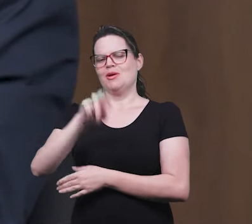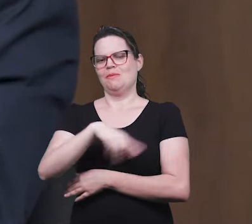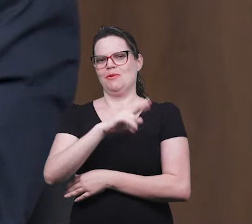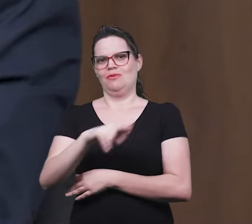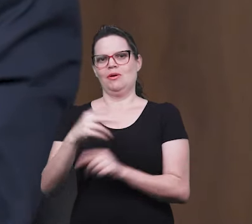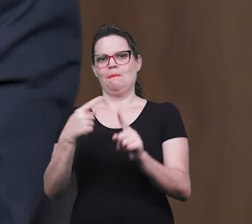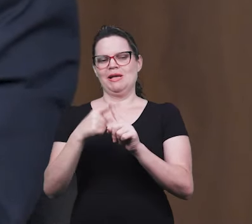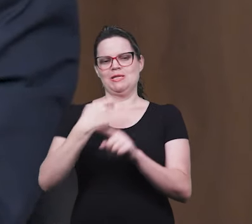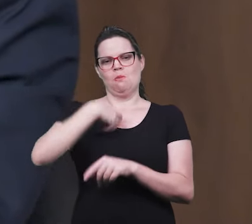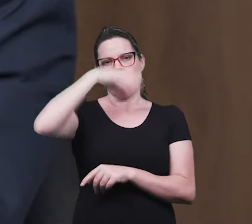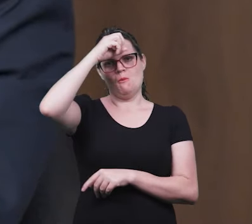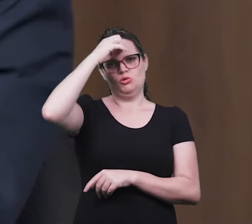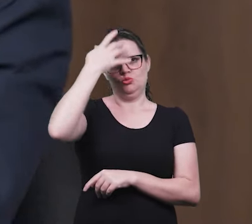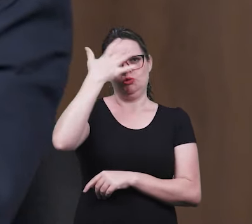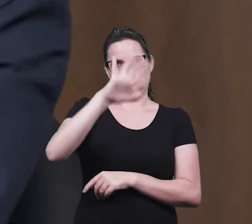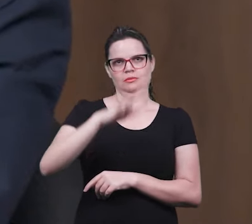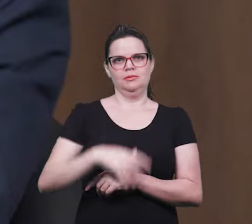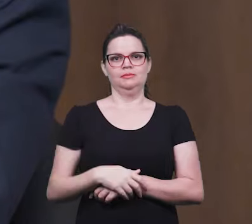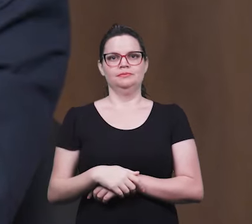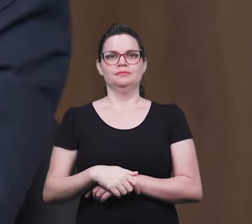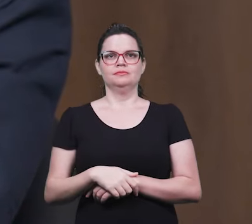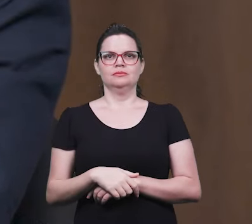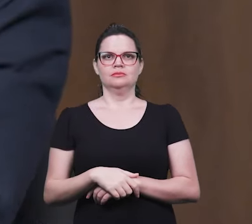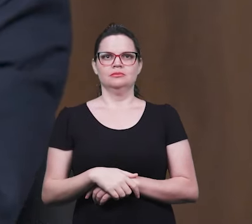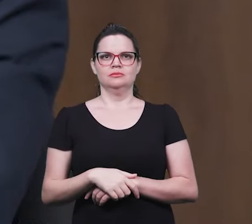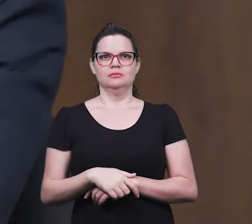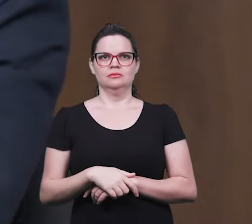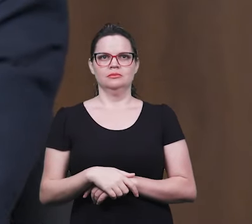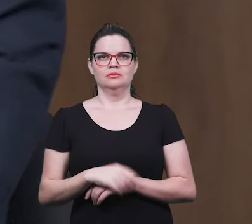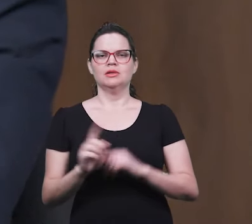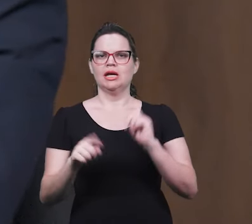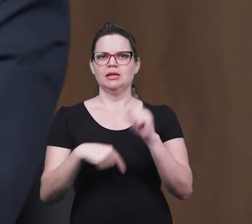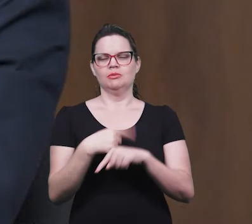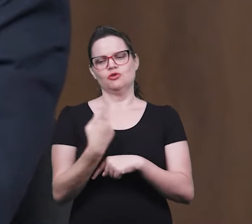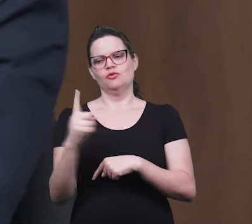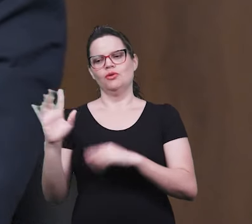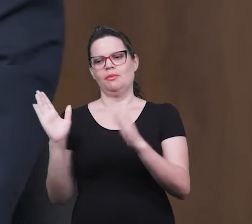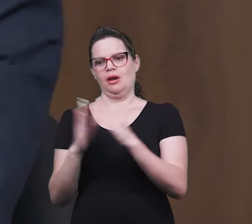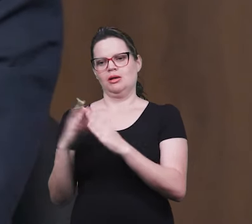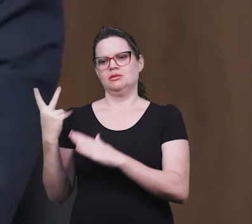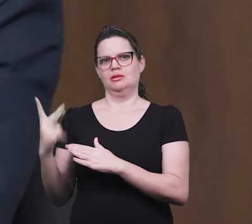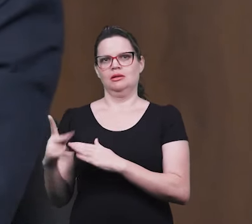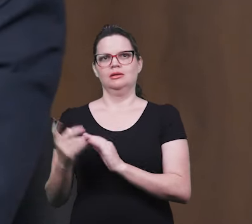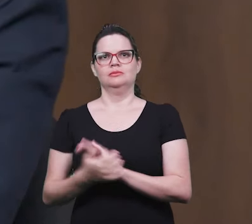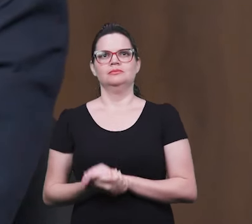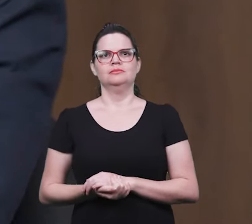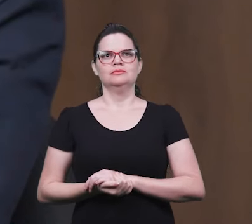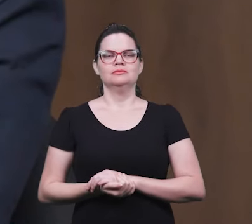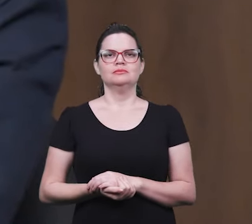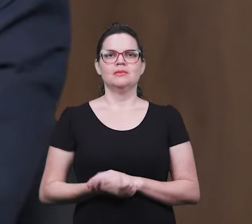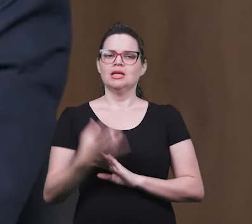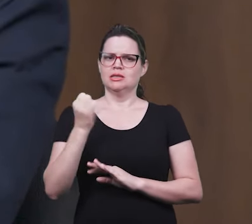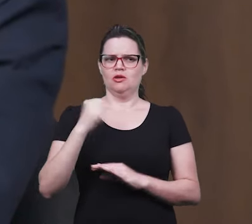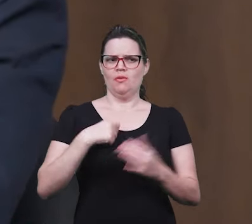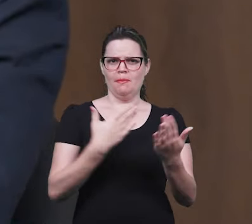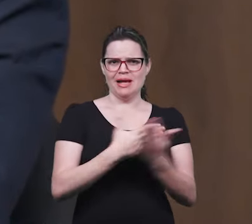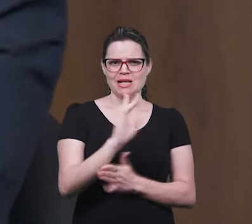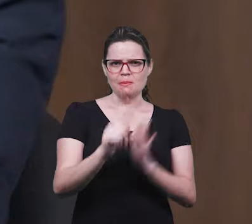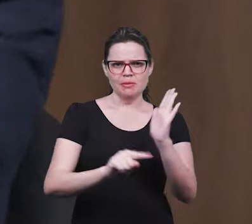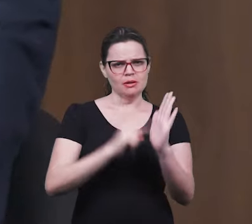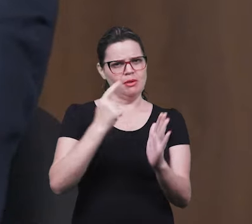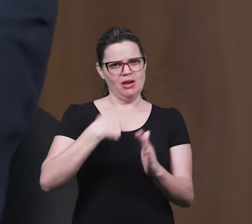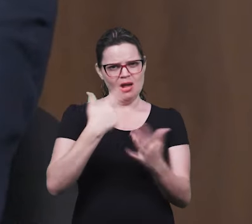entrei a casa dela, eu era... Entendeu? Eu não teria me convertido se eu tivesse passado a primeira vez. Aí,